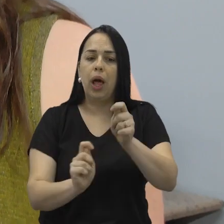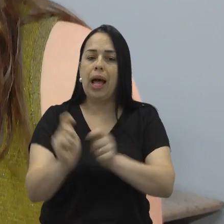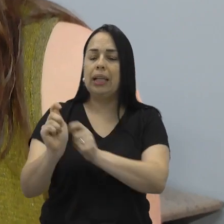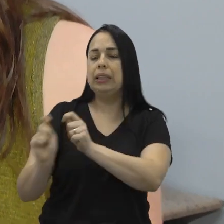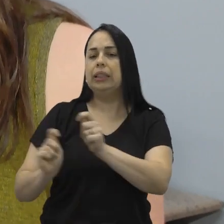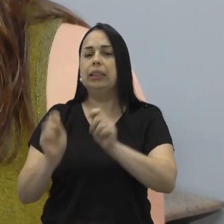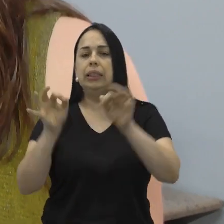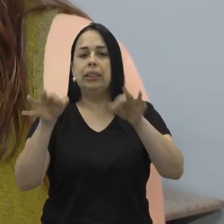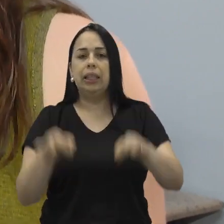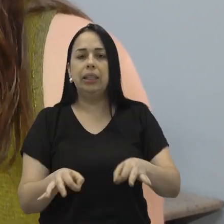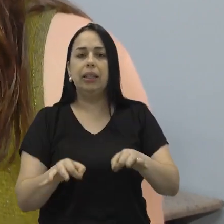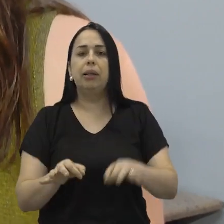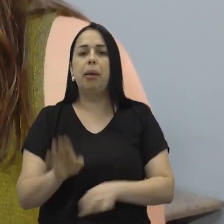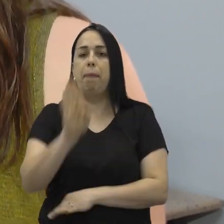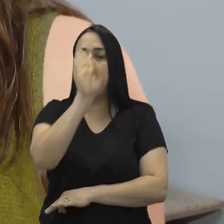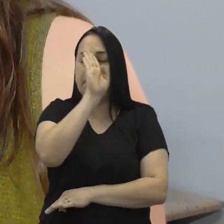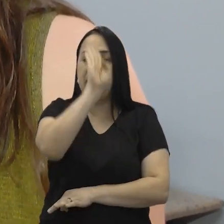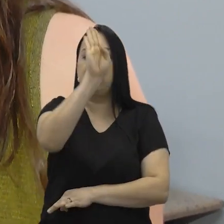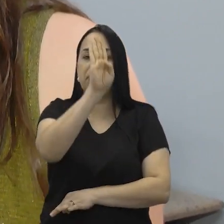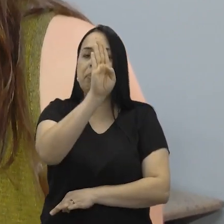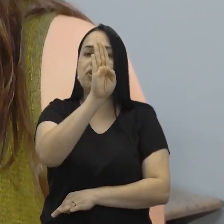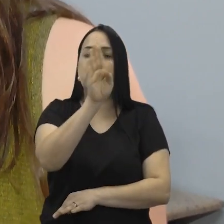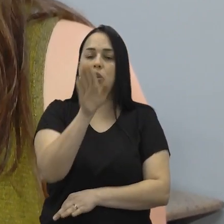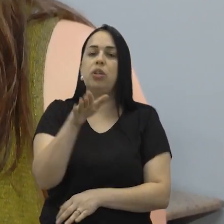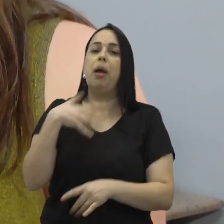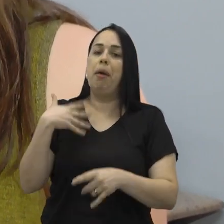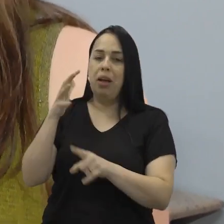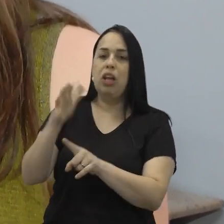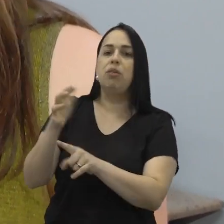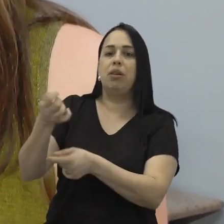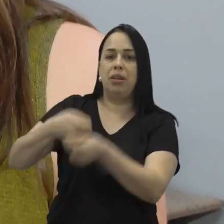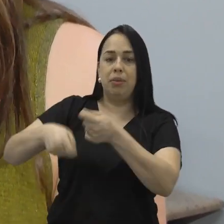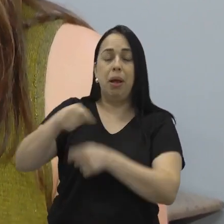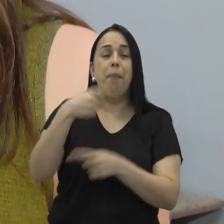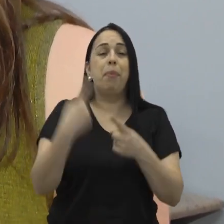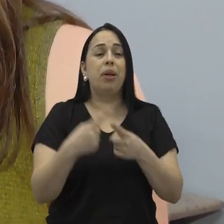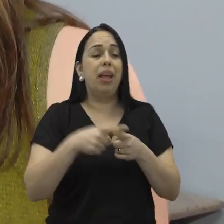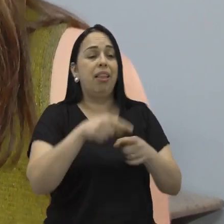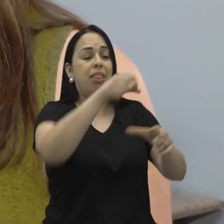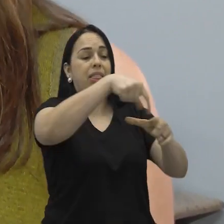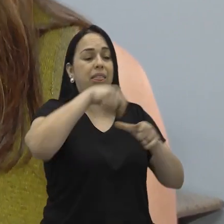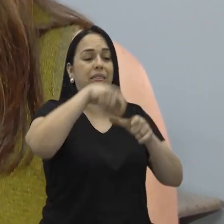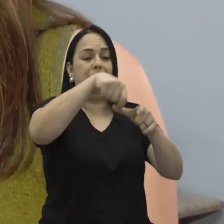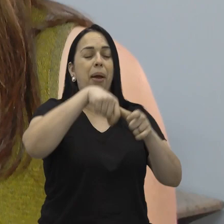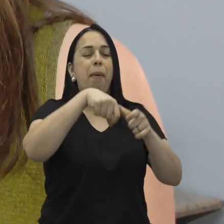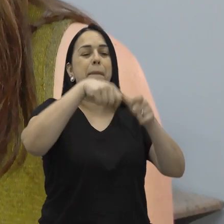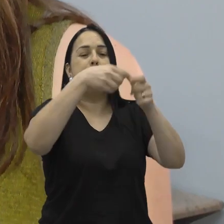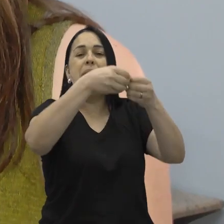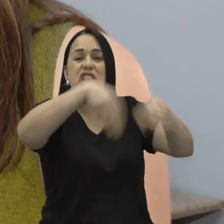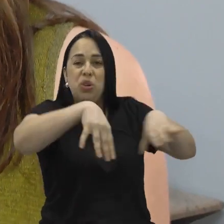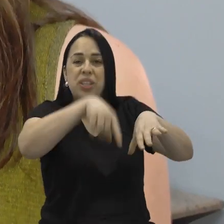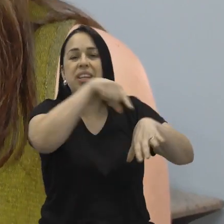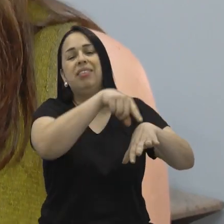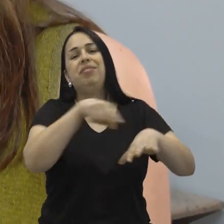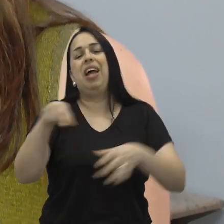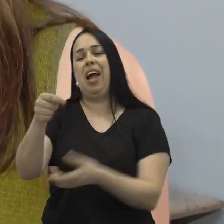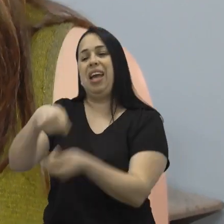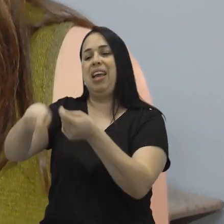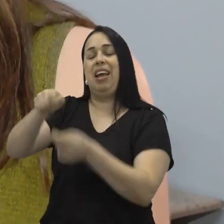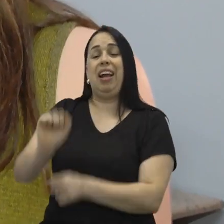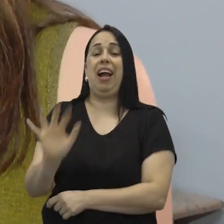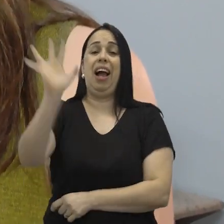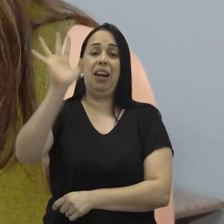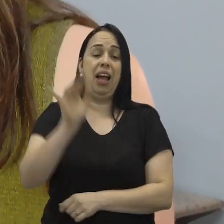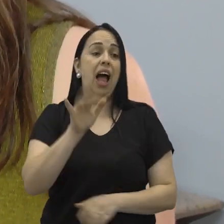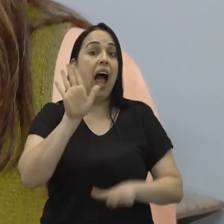isso. E esse controle geraria principalmente no impacto na economia, do preço que esse alimento chegaria para o